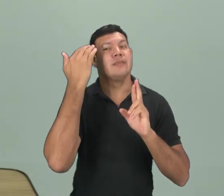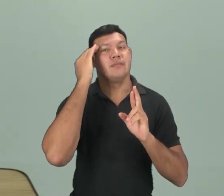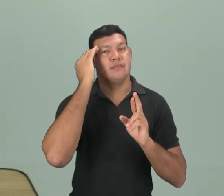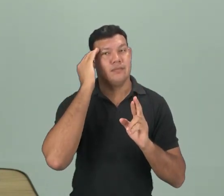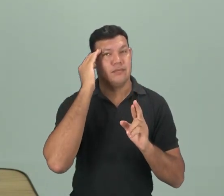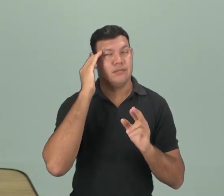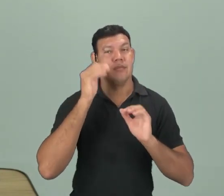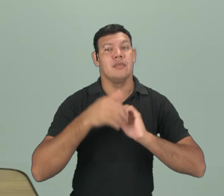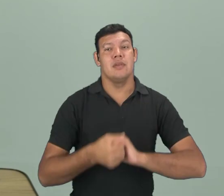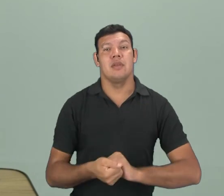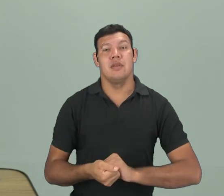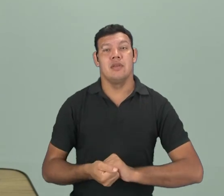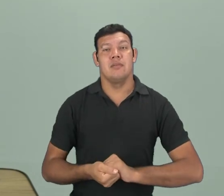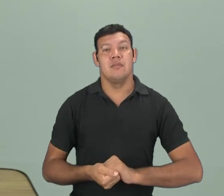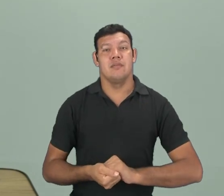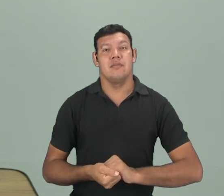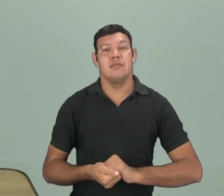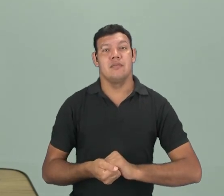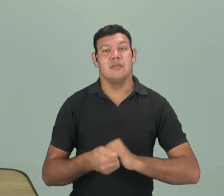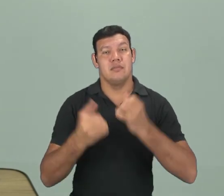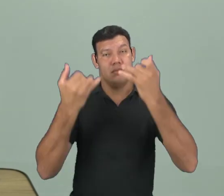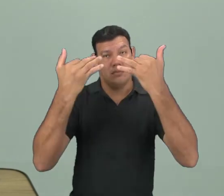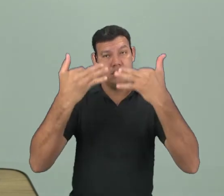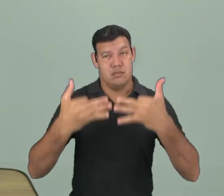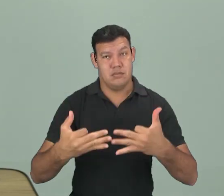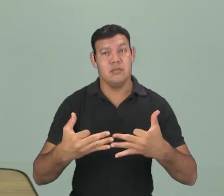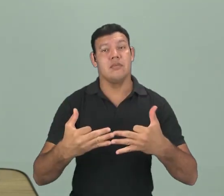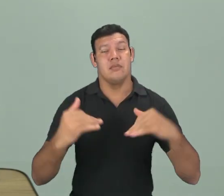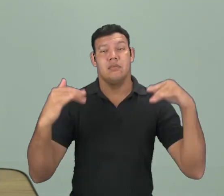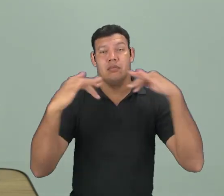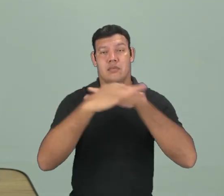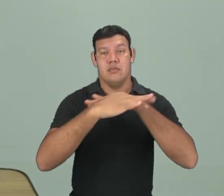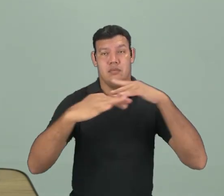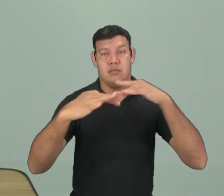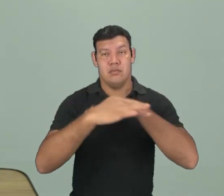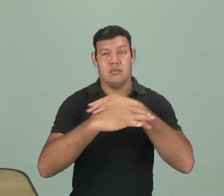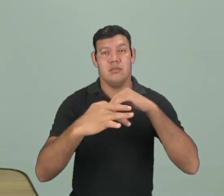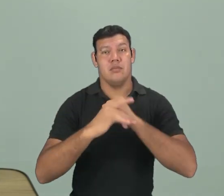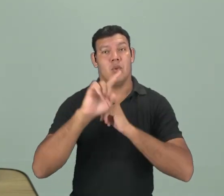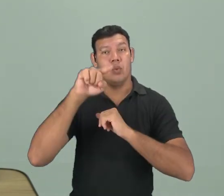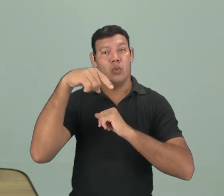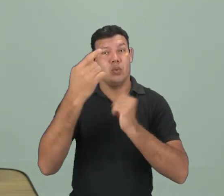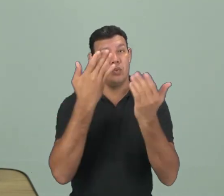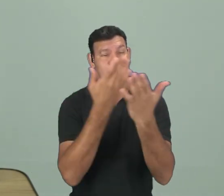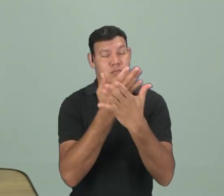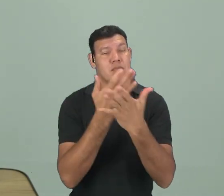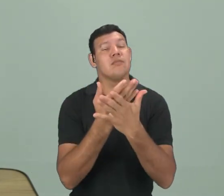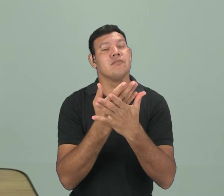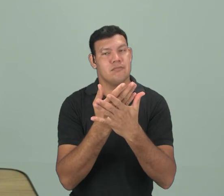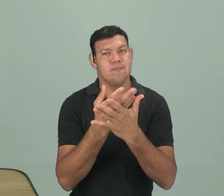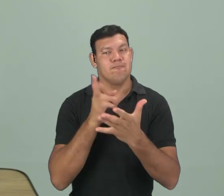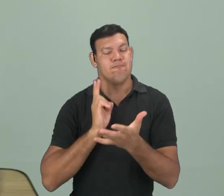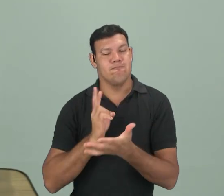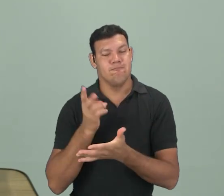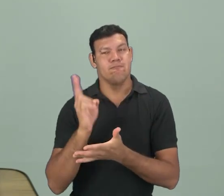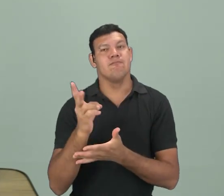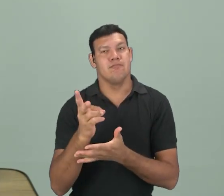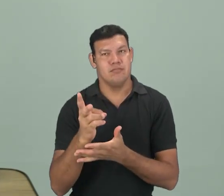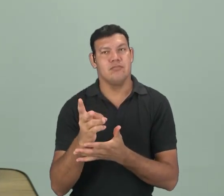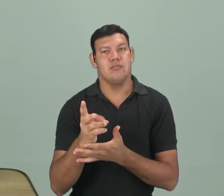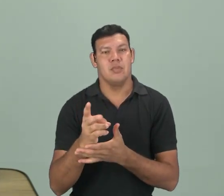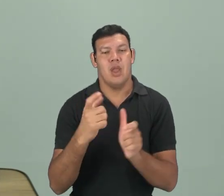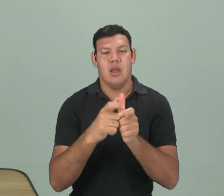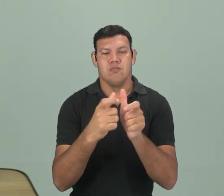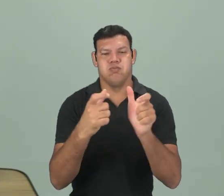compreendido, tá? O que eu expliquei sobre urbanização e na próxima aula eu vou continuar falando sobre esse